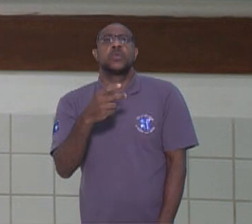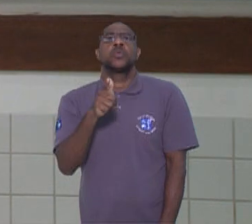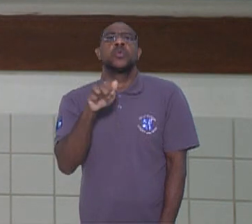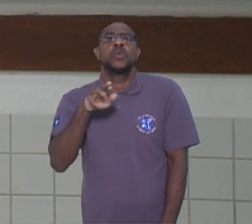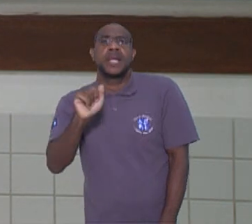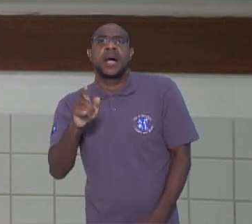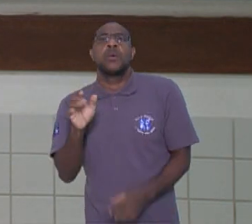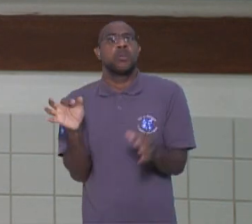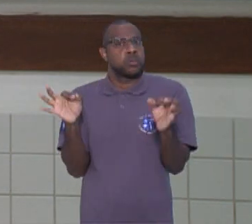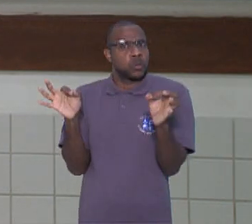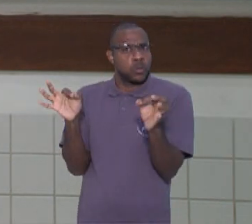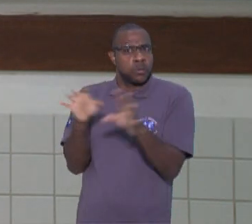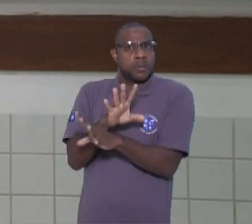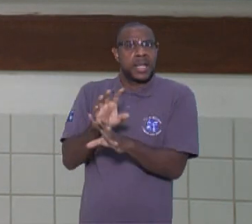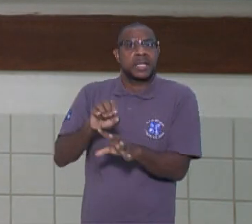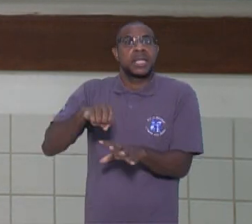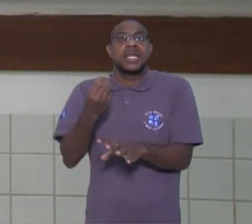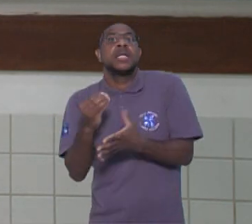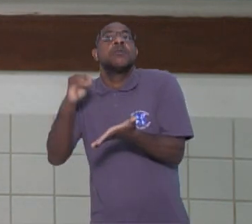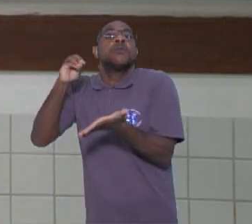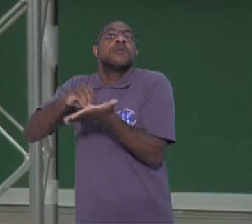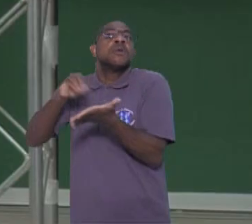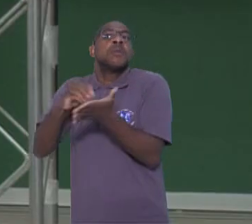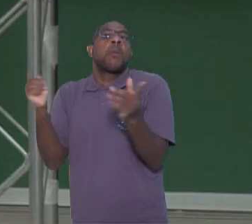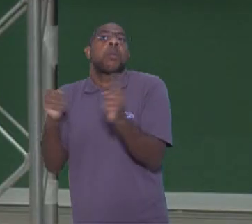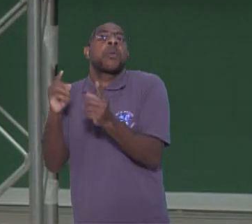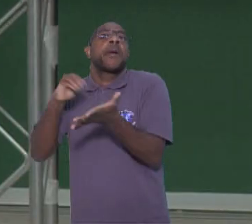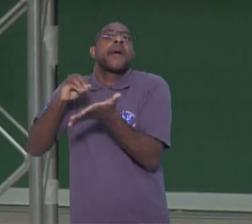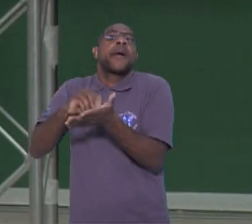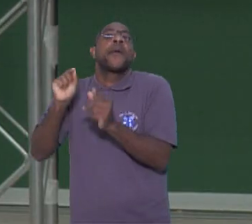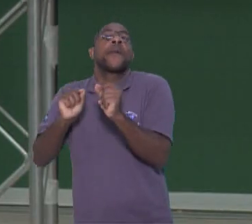Bom, mas o que vamos aprender hoje? Veja só.